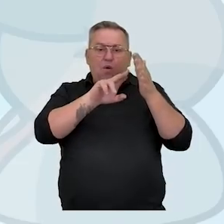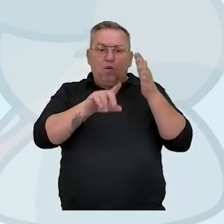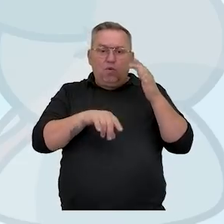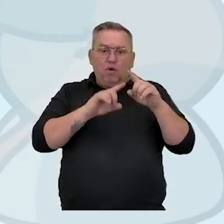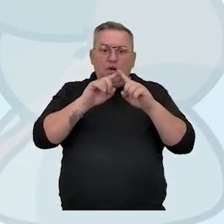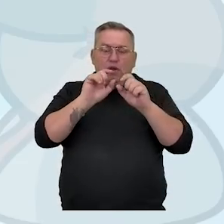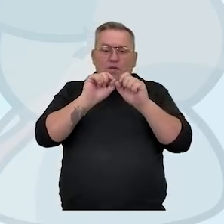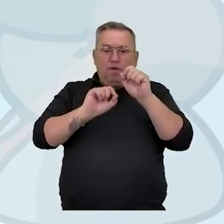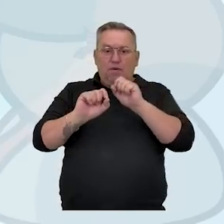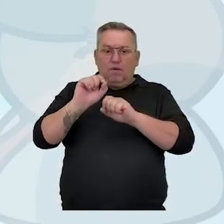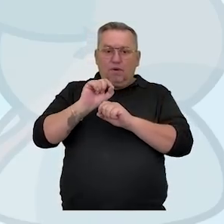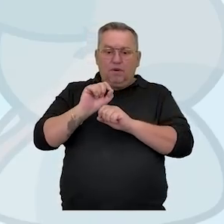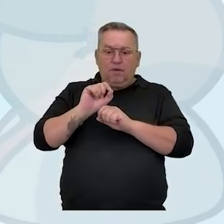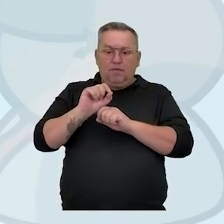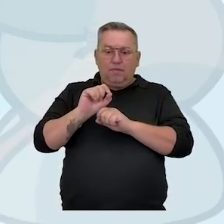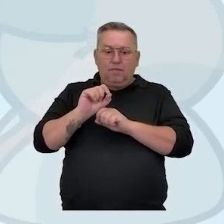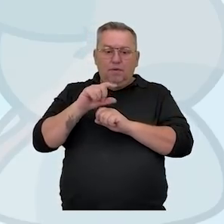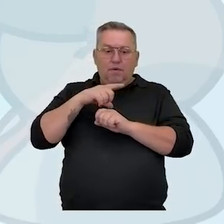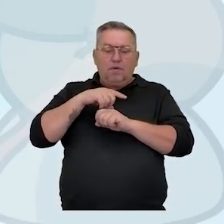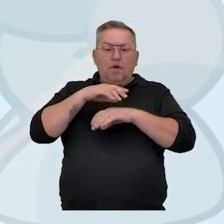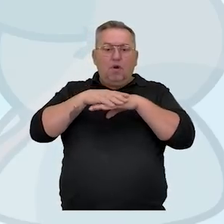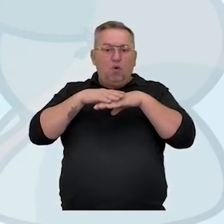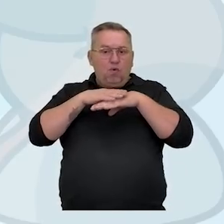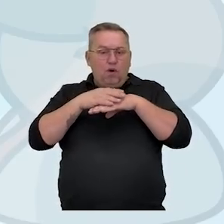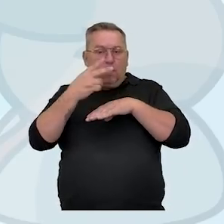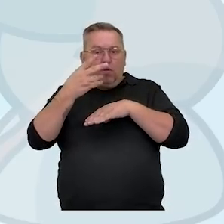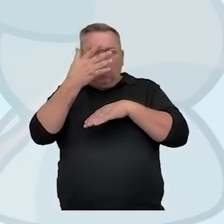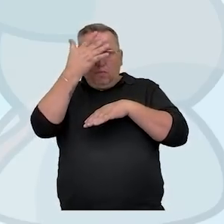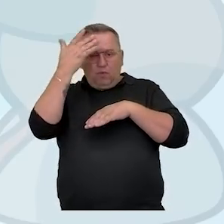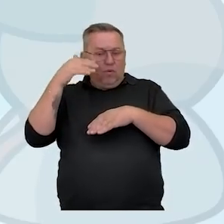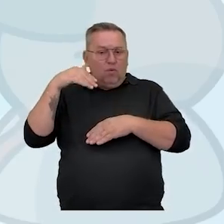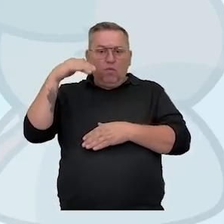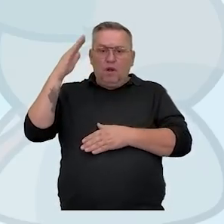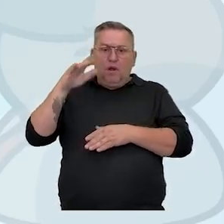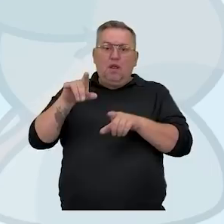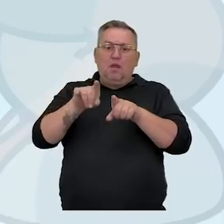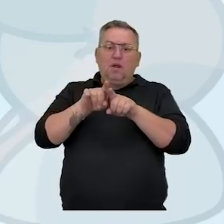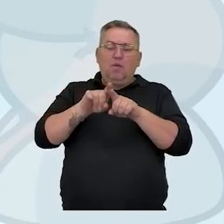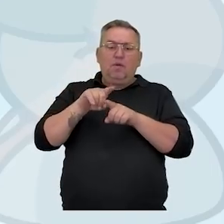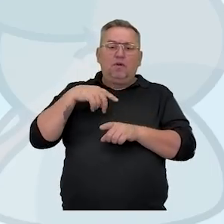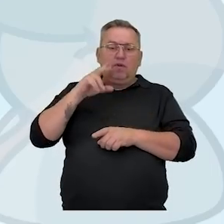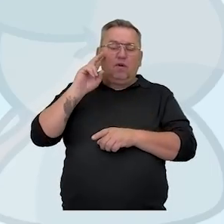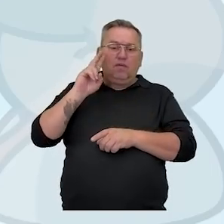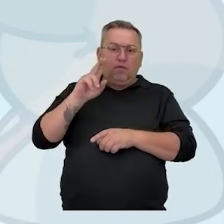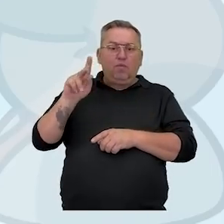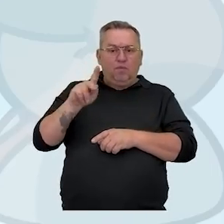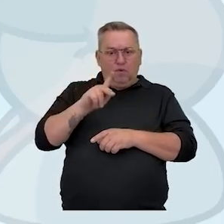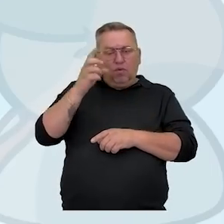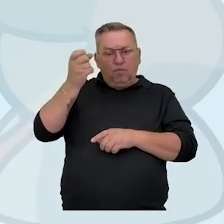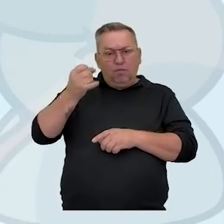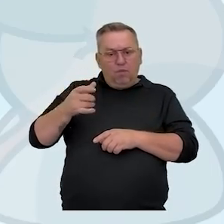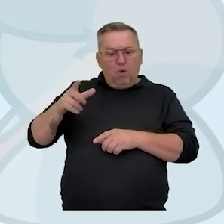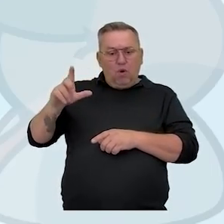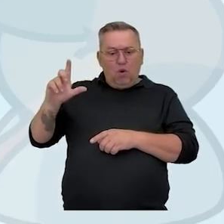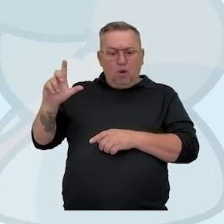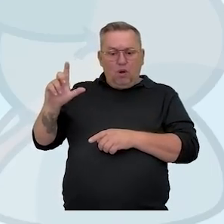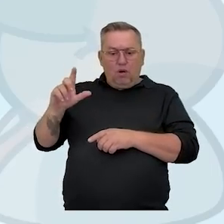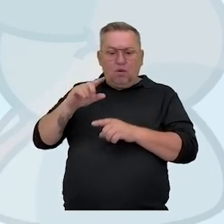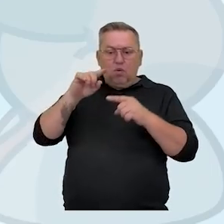do meu contexto, da minha vivência, das minhas experiências, penso sobre determinado assunto. Para ir